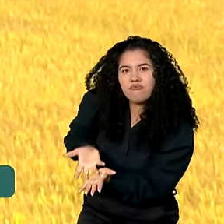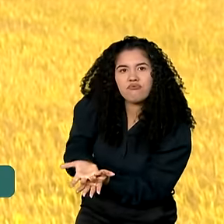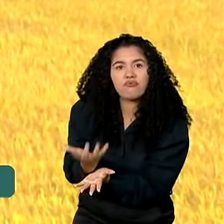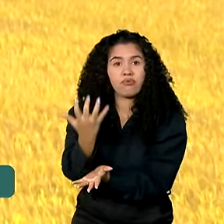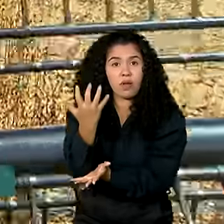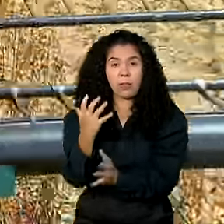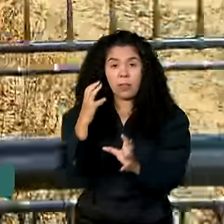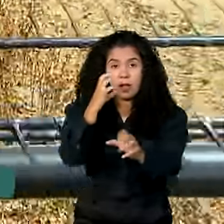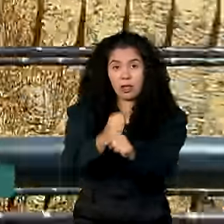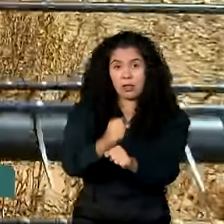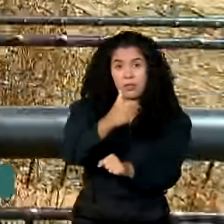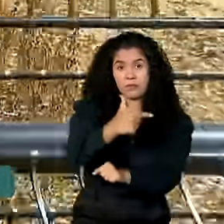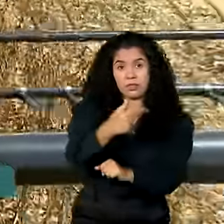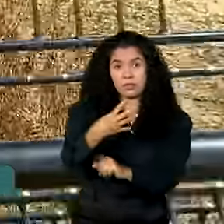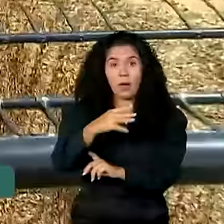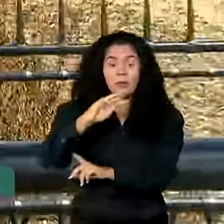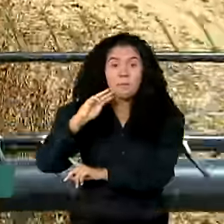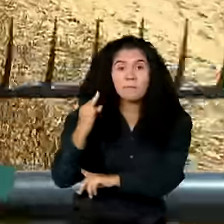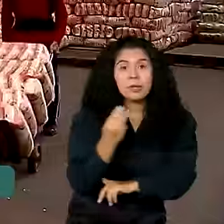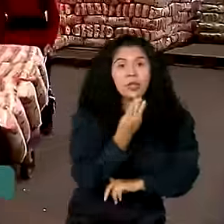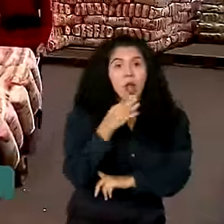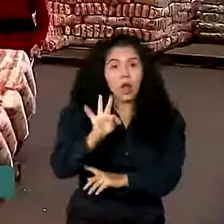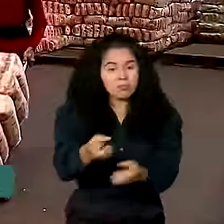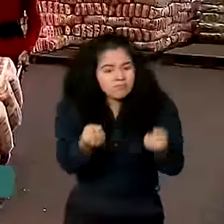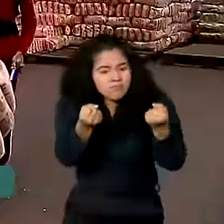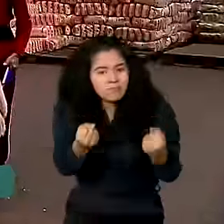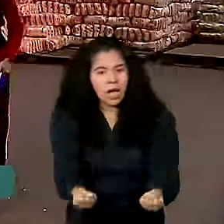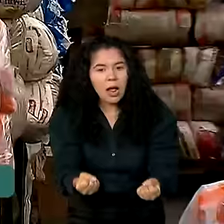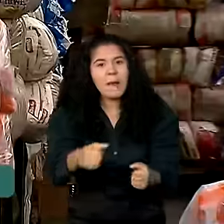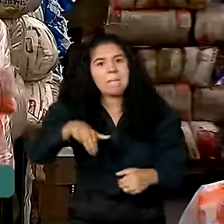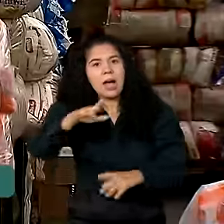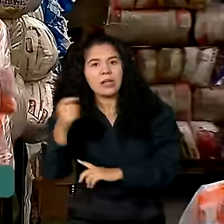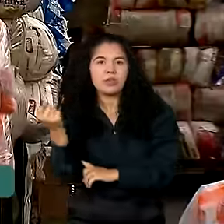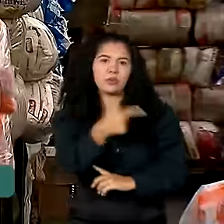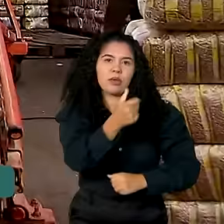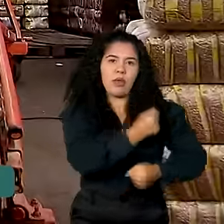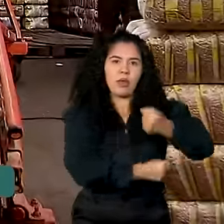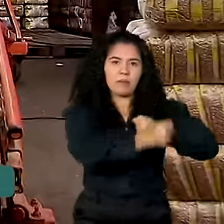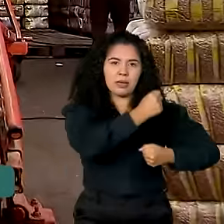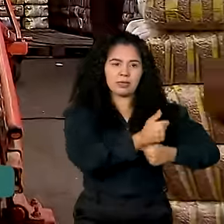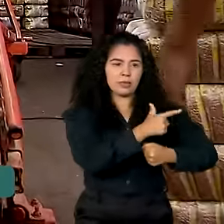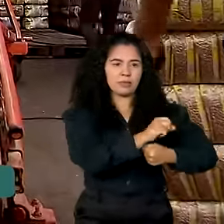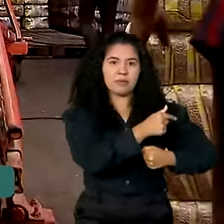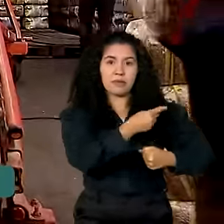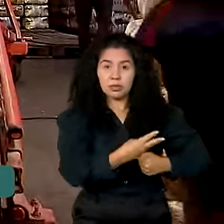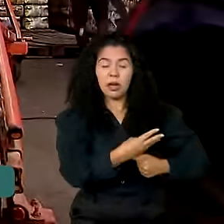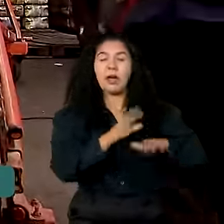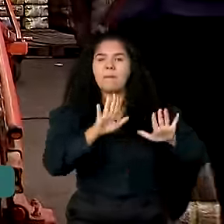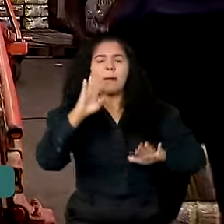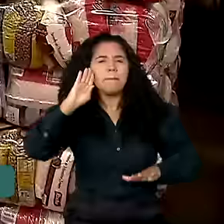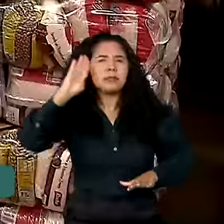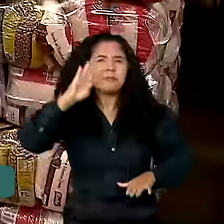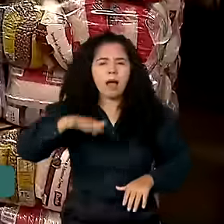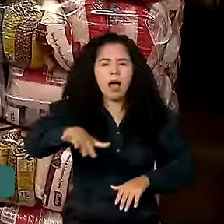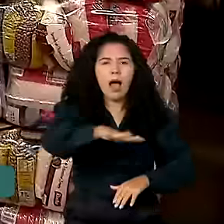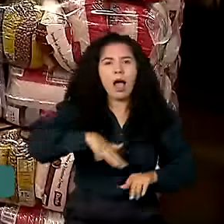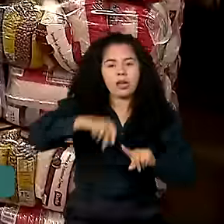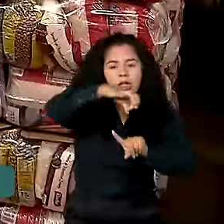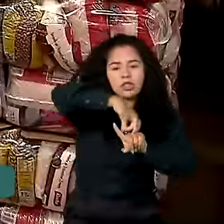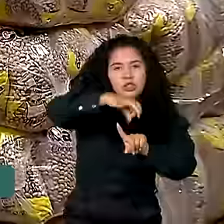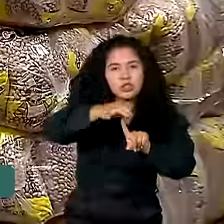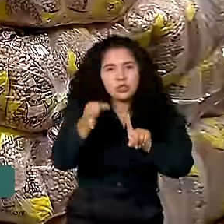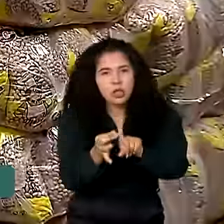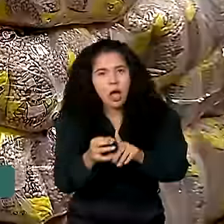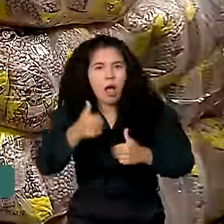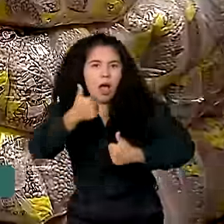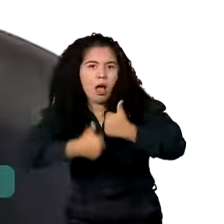24 milhões de toneladas a mais que a colhida no ano passado, com destaque para soja, arroz